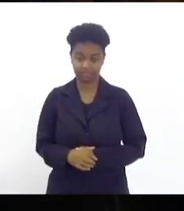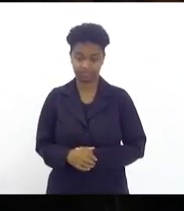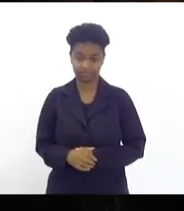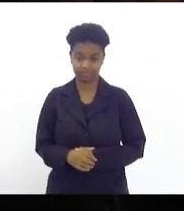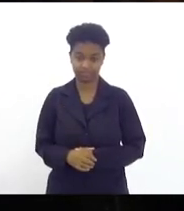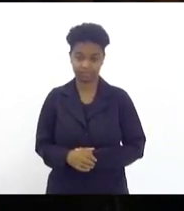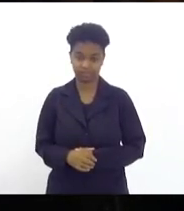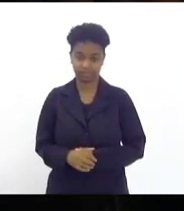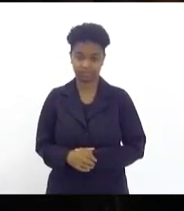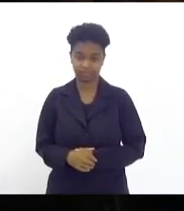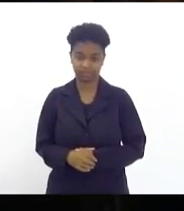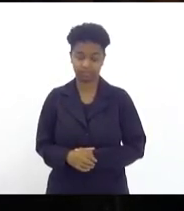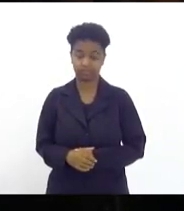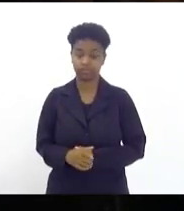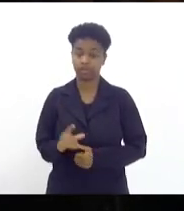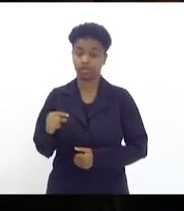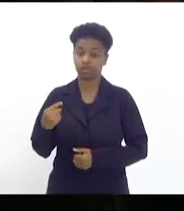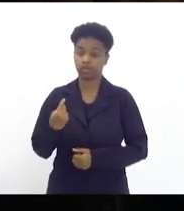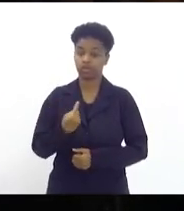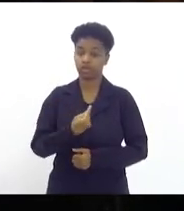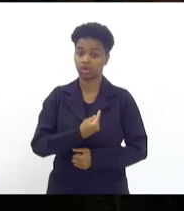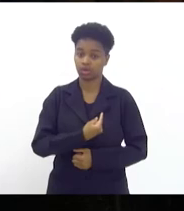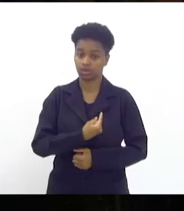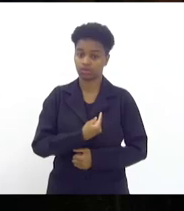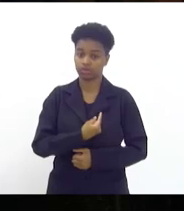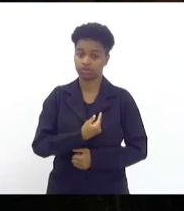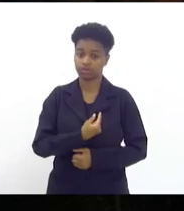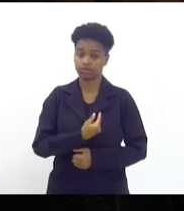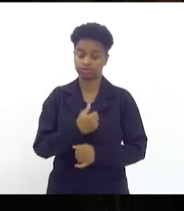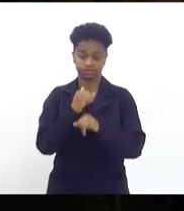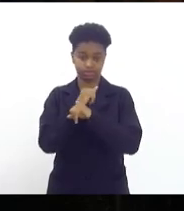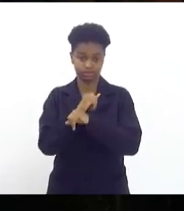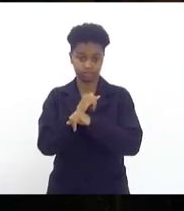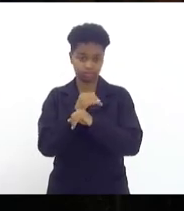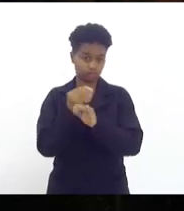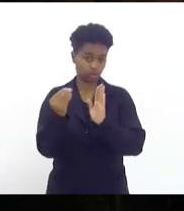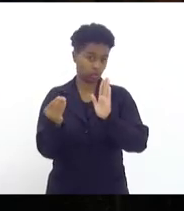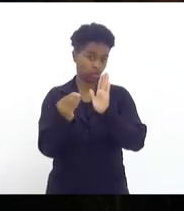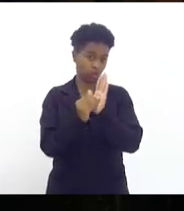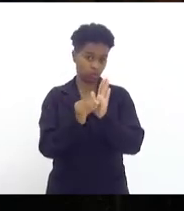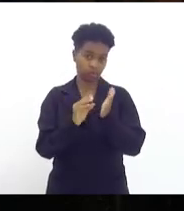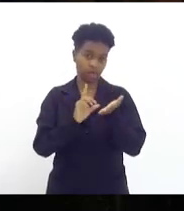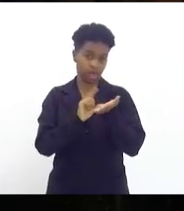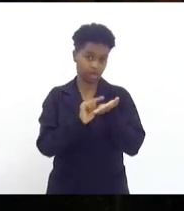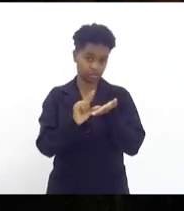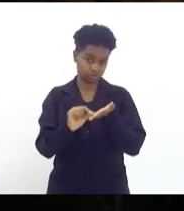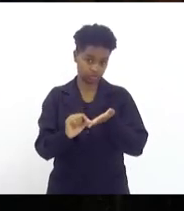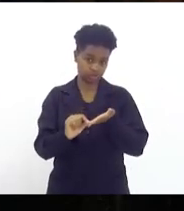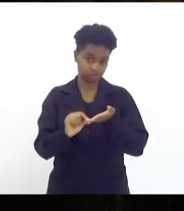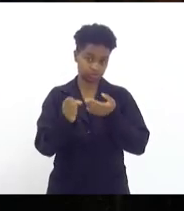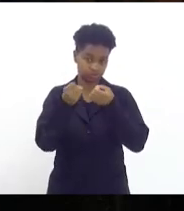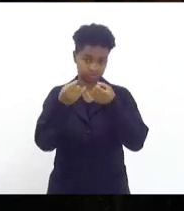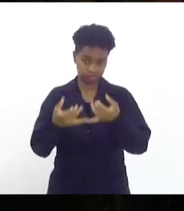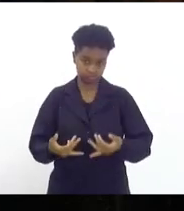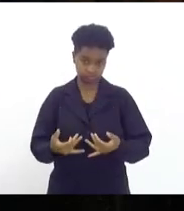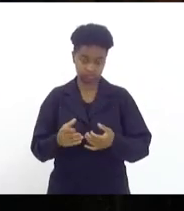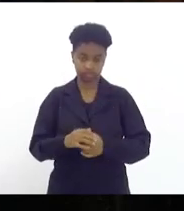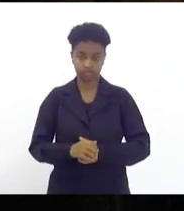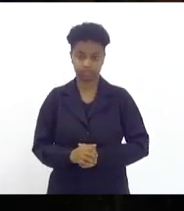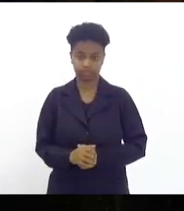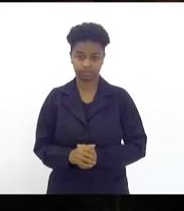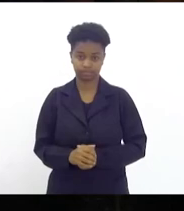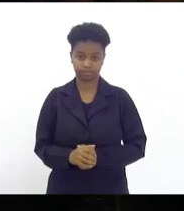o que nós colocamos ali claramente no nosso artigo é que